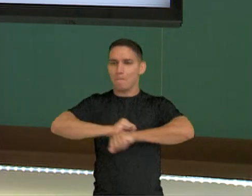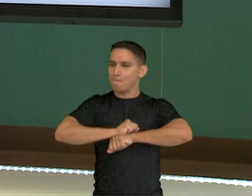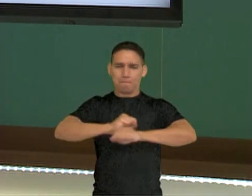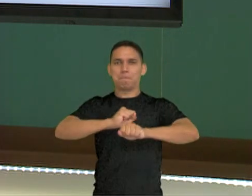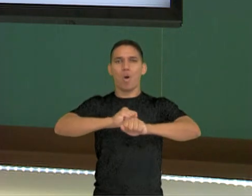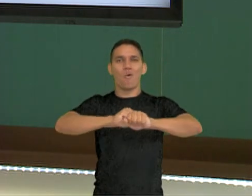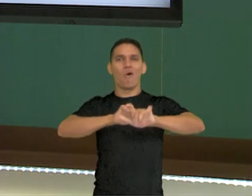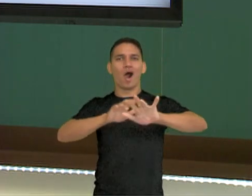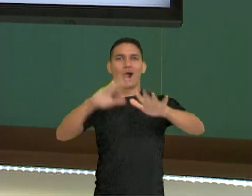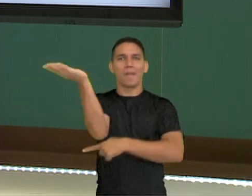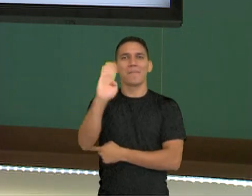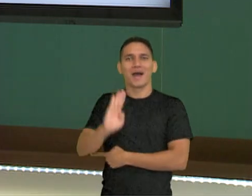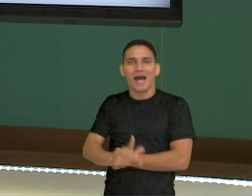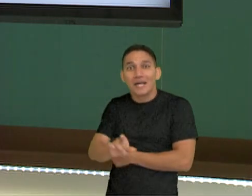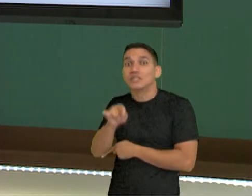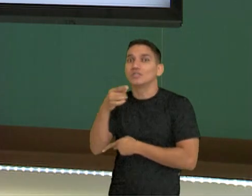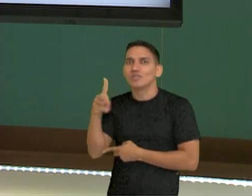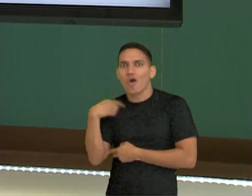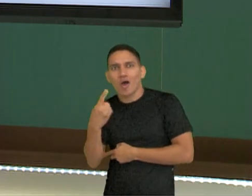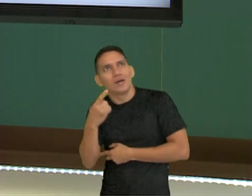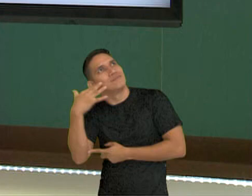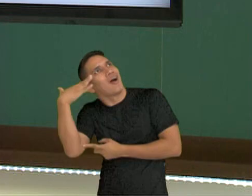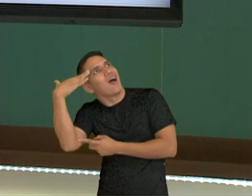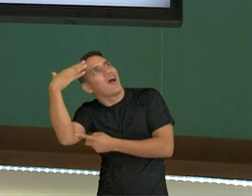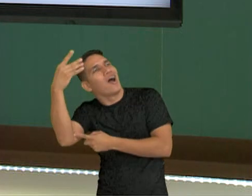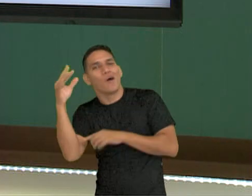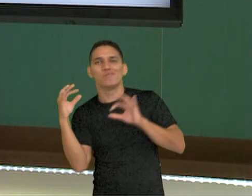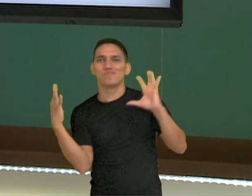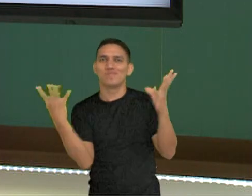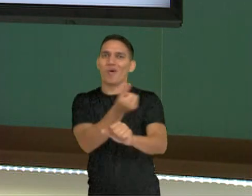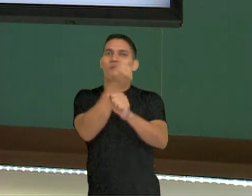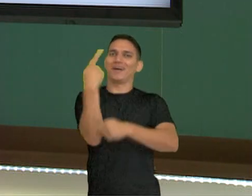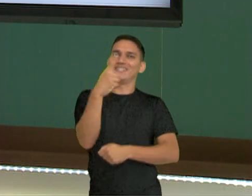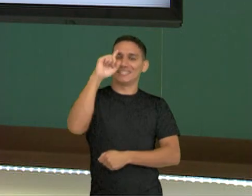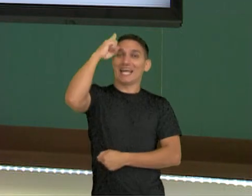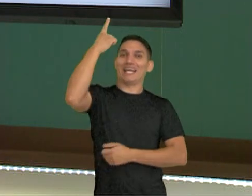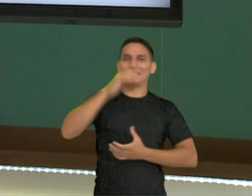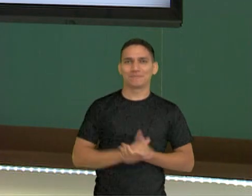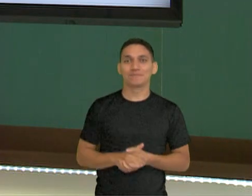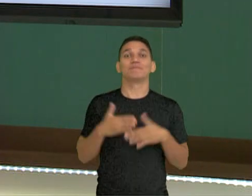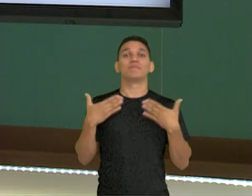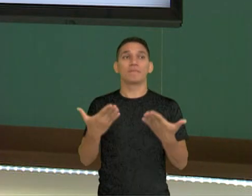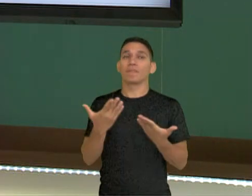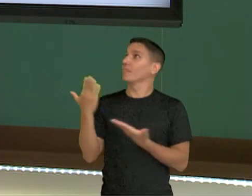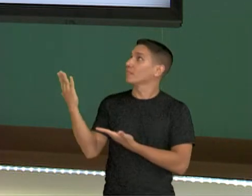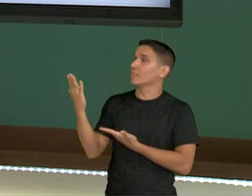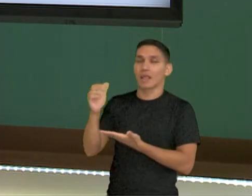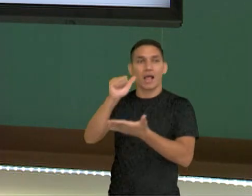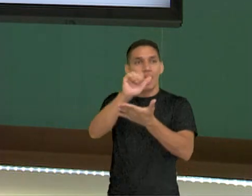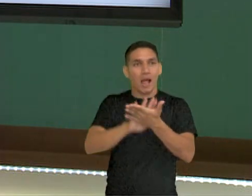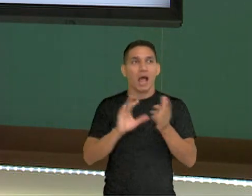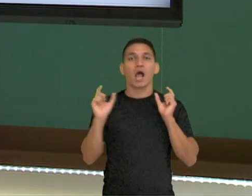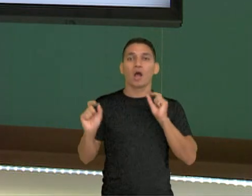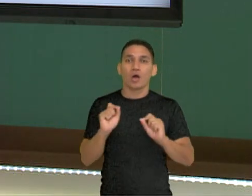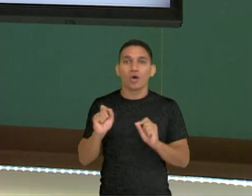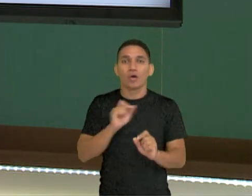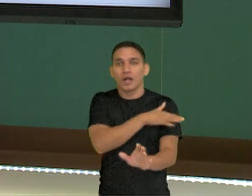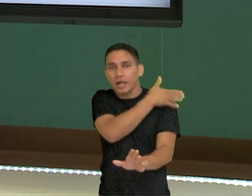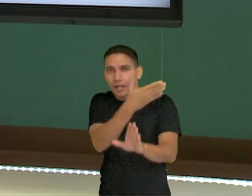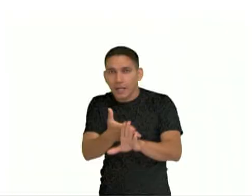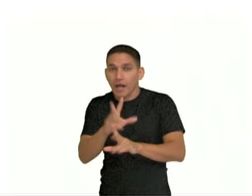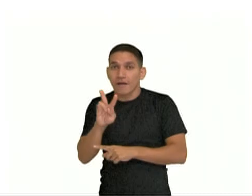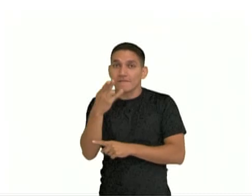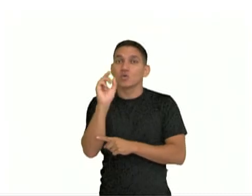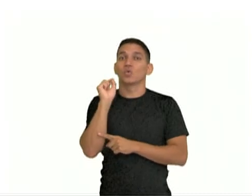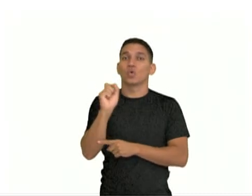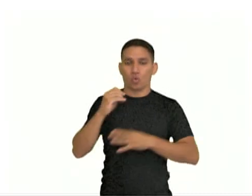explodir no cenário brasileiro e fazer a gente viajar com as suas criações pessoal Nesta aula então nós